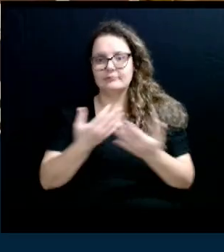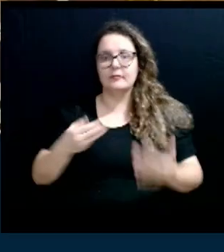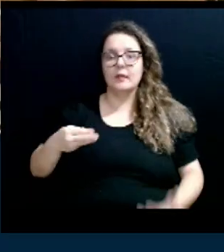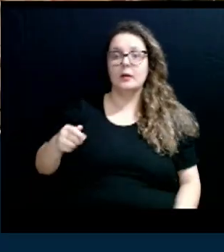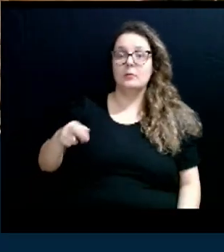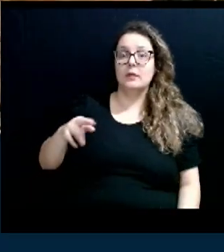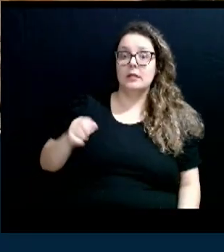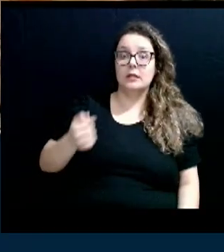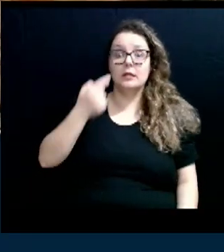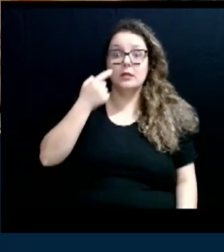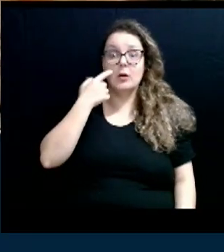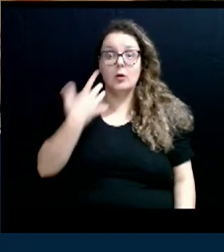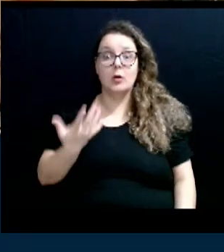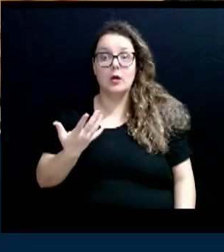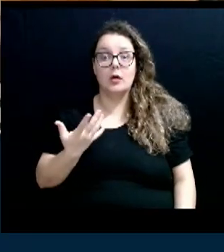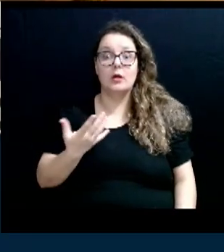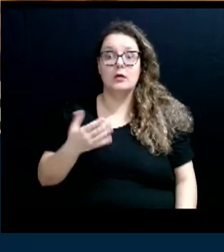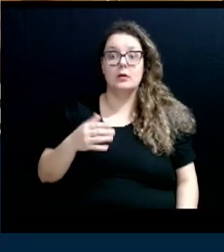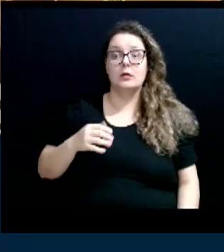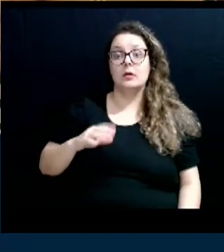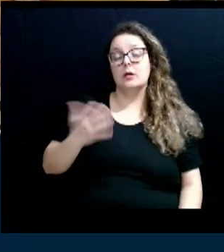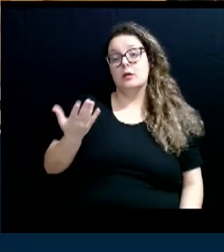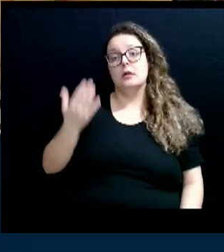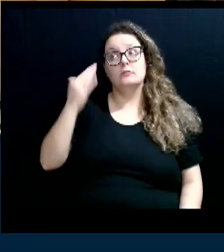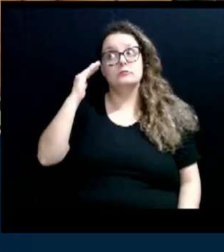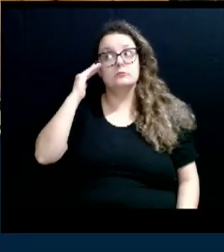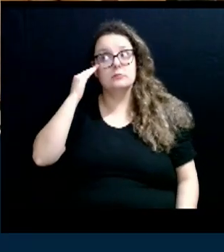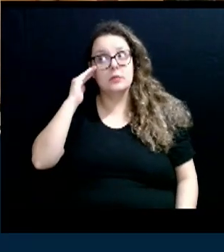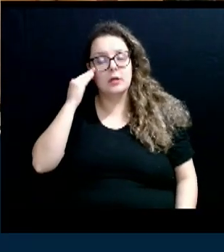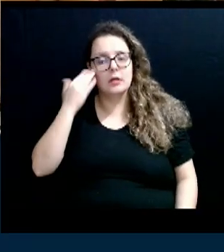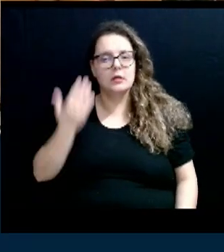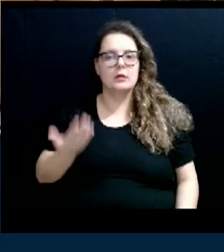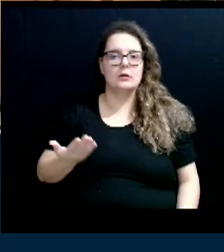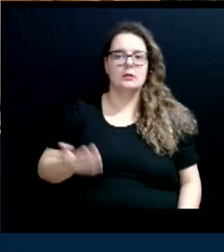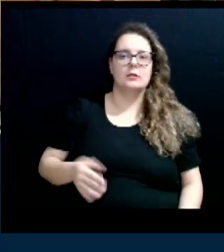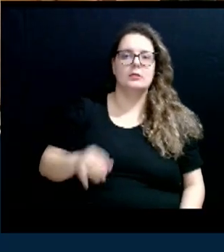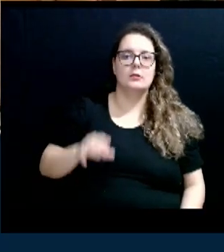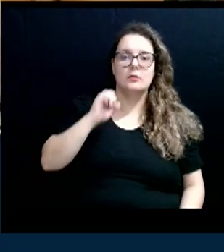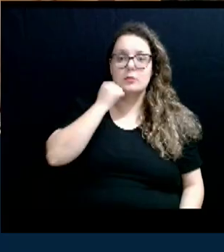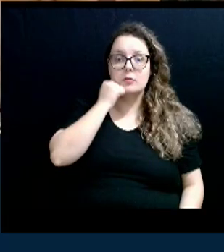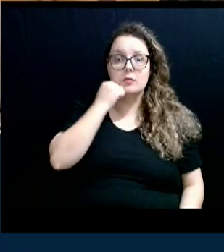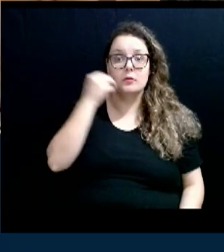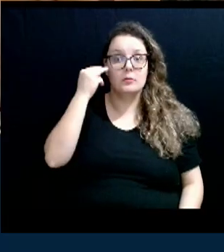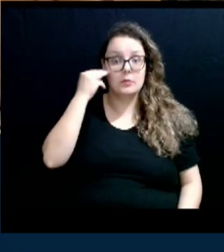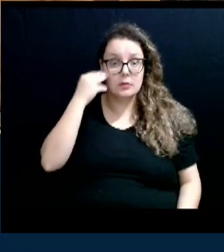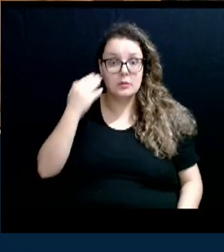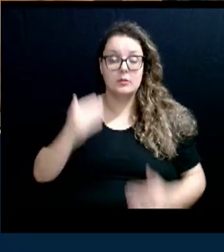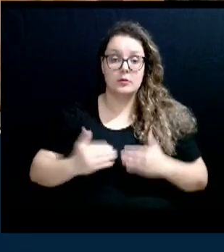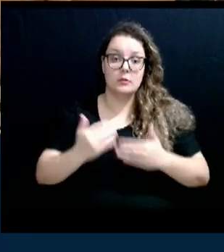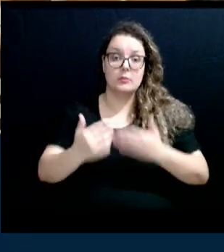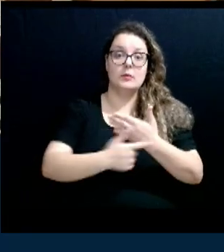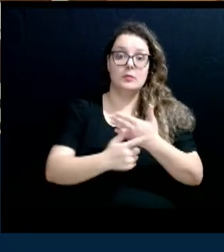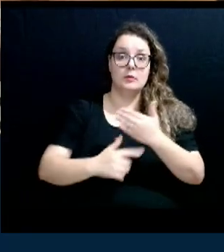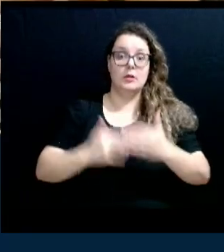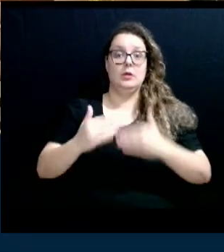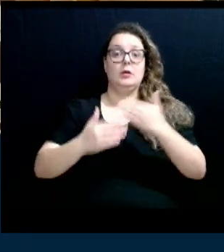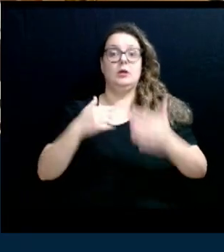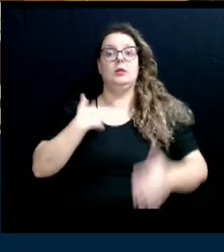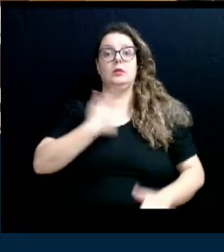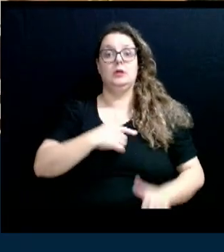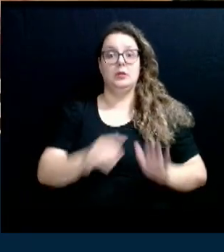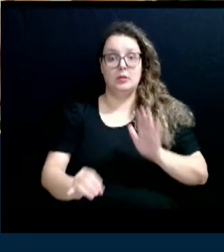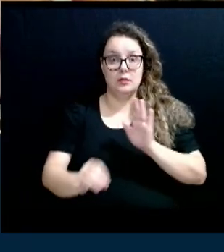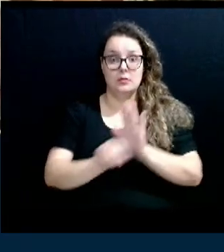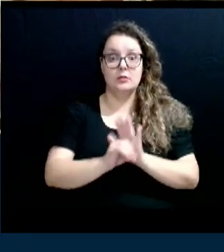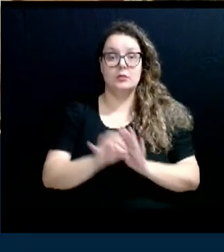as ciências da mente nos dizem que as memórias emocionais têm um papel central aí na construção da nossa identidade, né? Isso se conecta